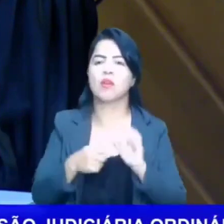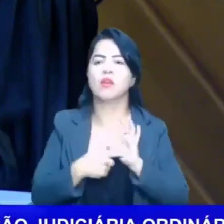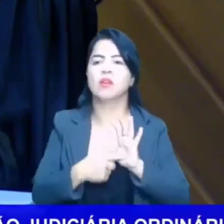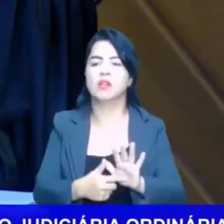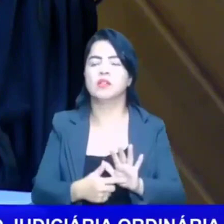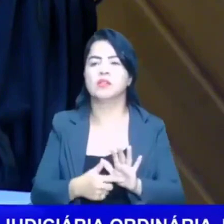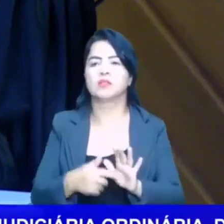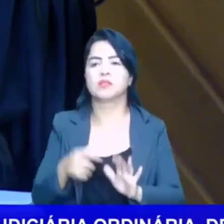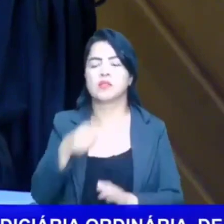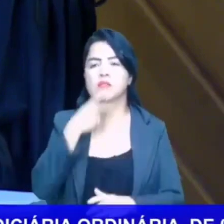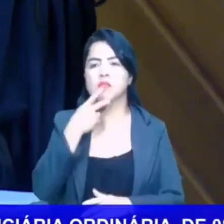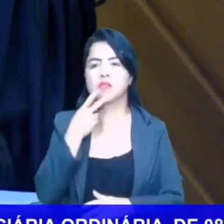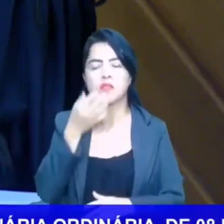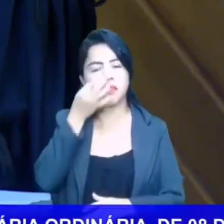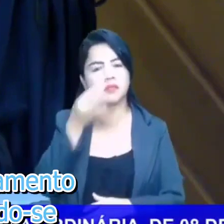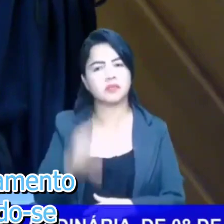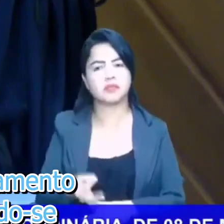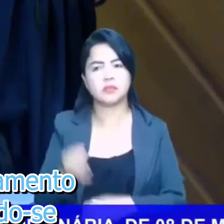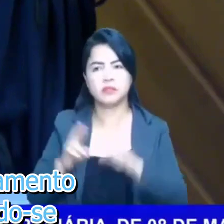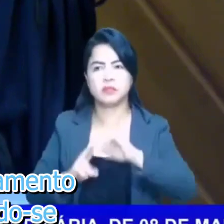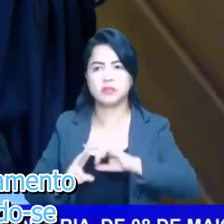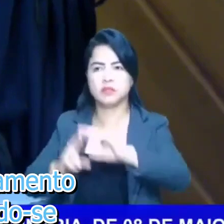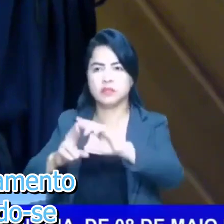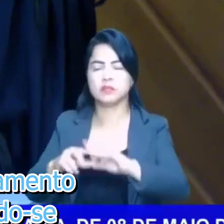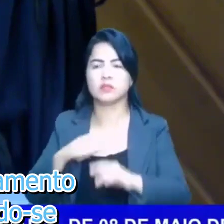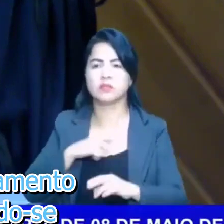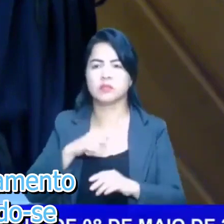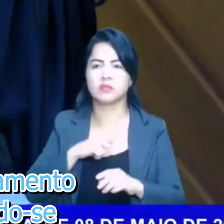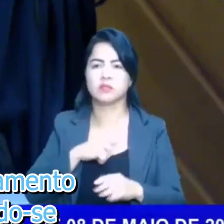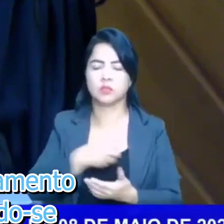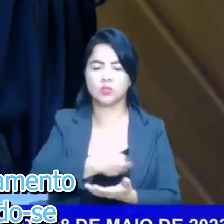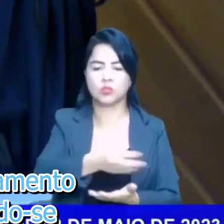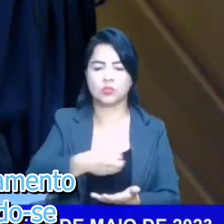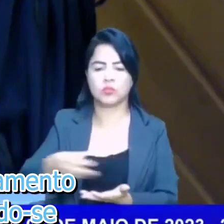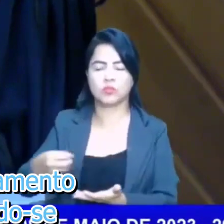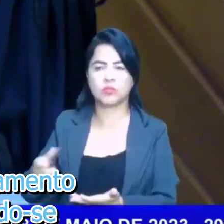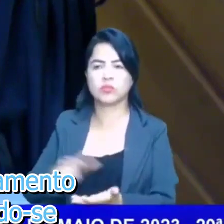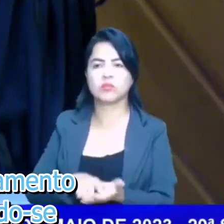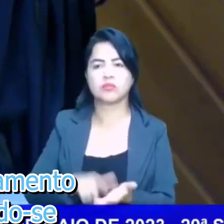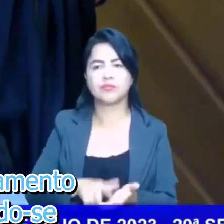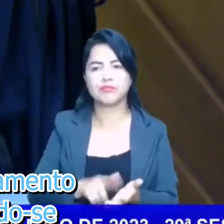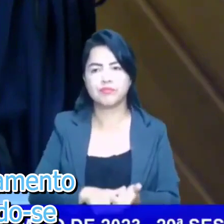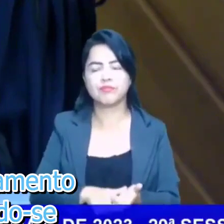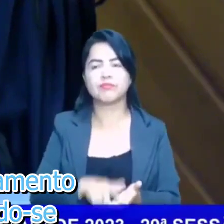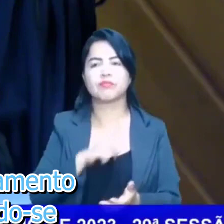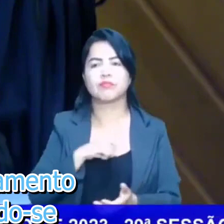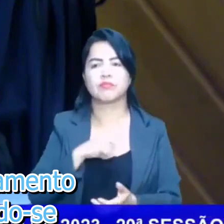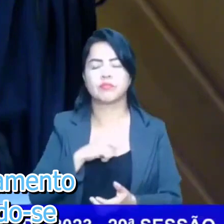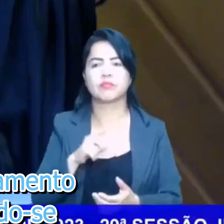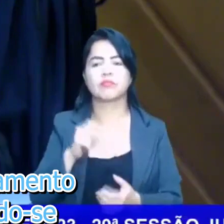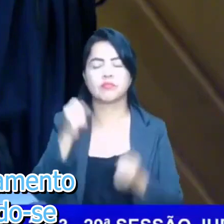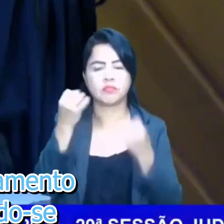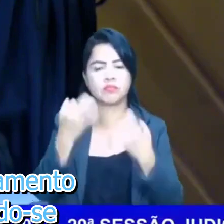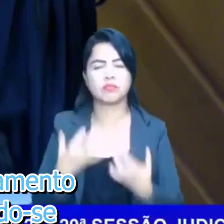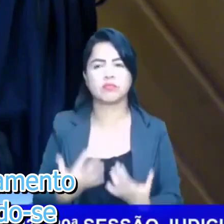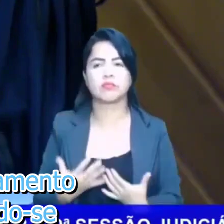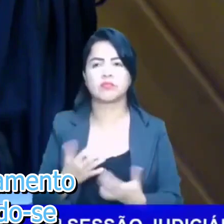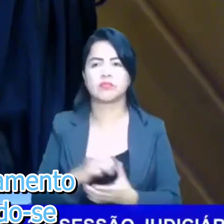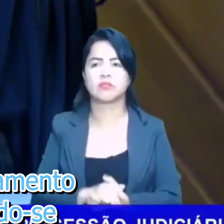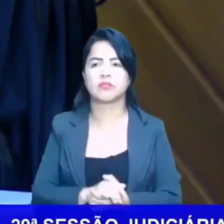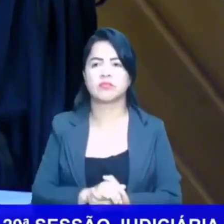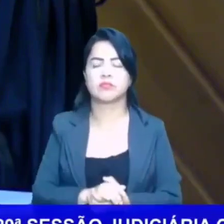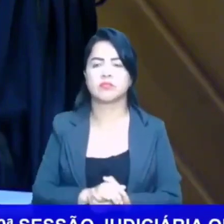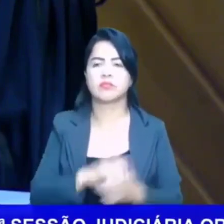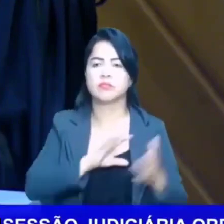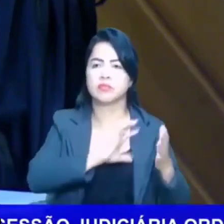ilegitimidade passiva, tendo em vista que a representação trata de derramamento de material de candidatura proporcional, esclarecendo ser